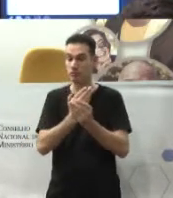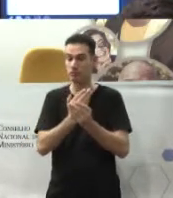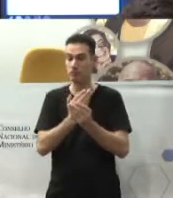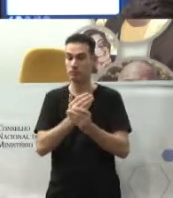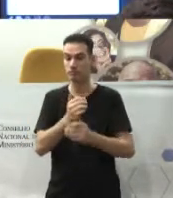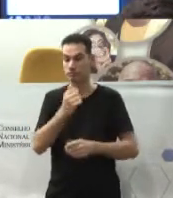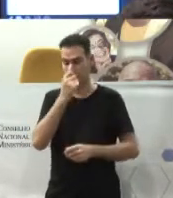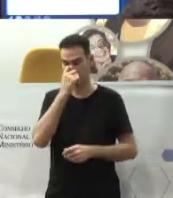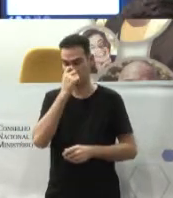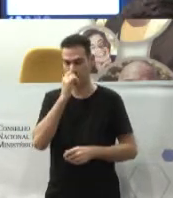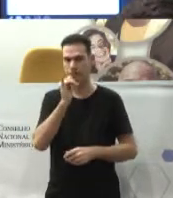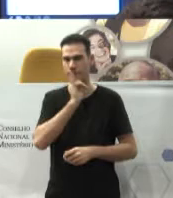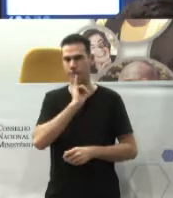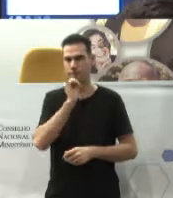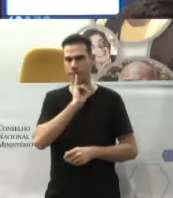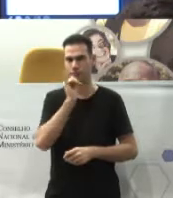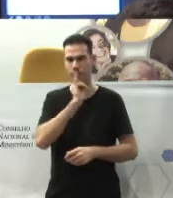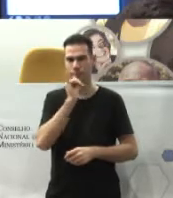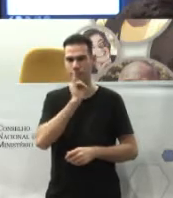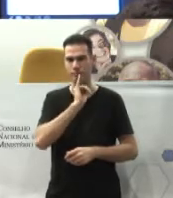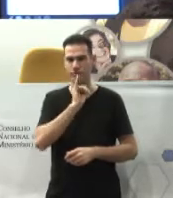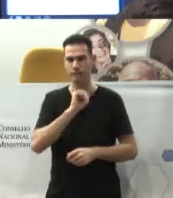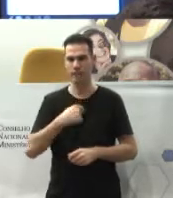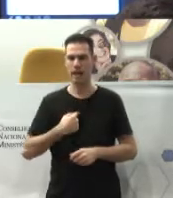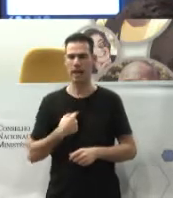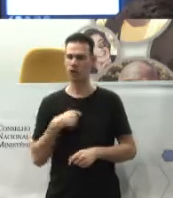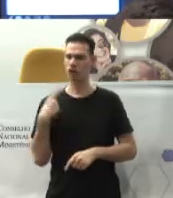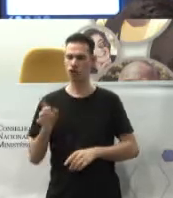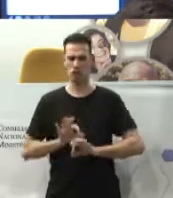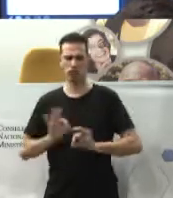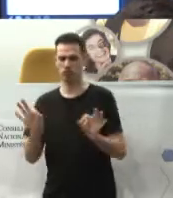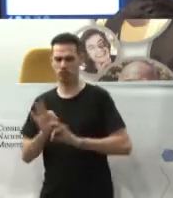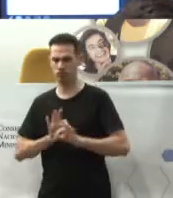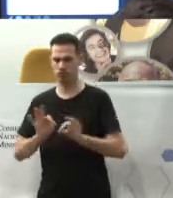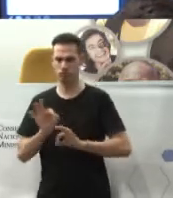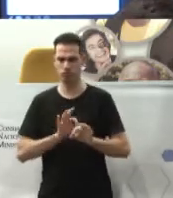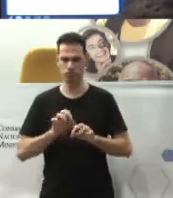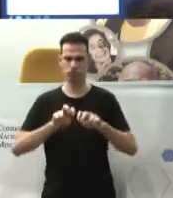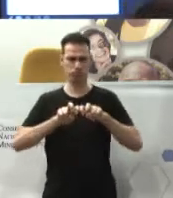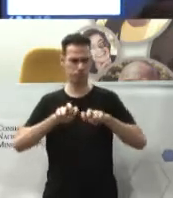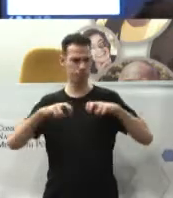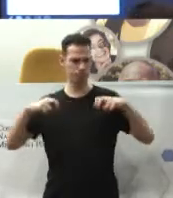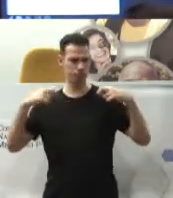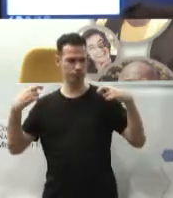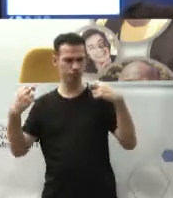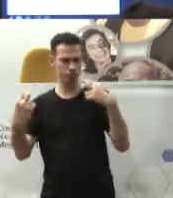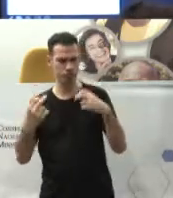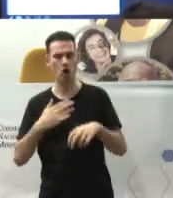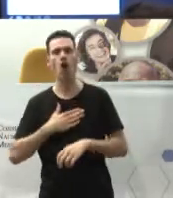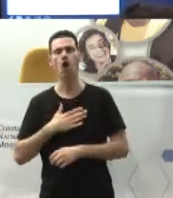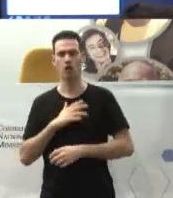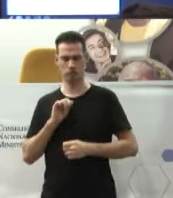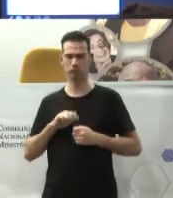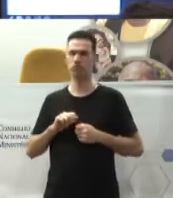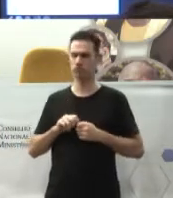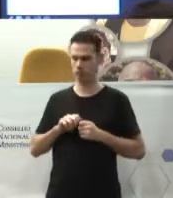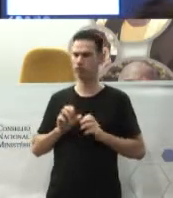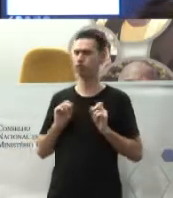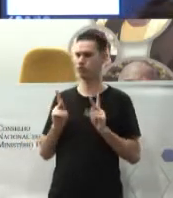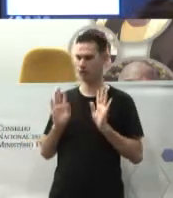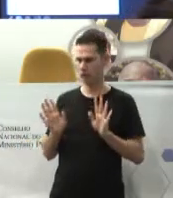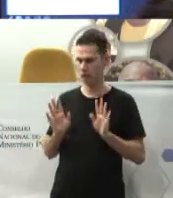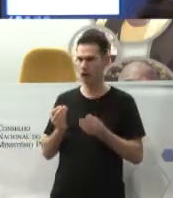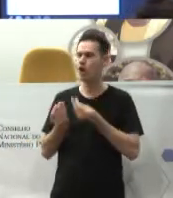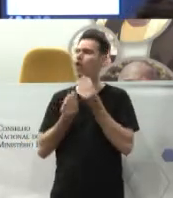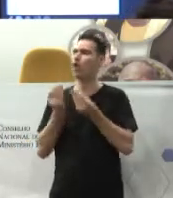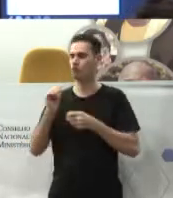podemos admitir venire e contra factum proprium. Senta na mesa, diz que vai fazer, diz